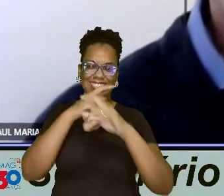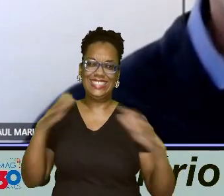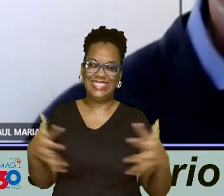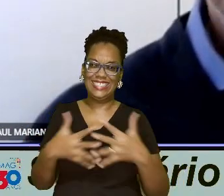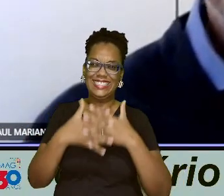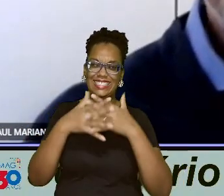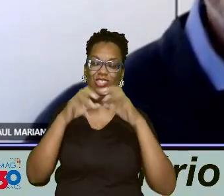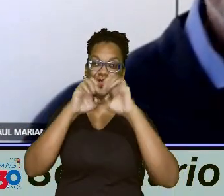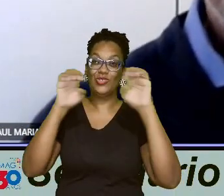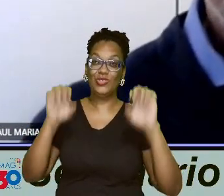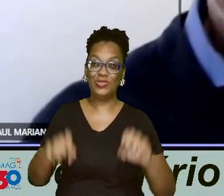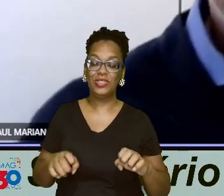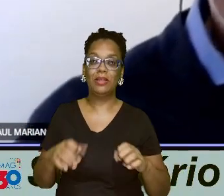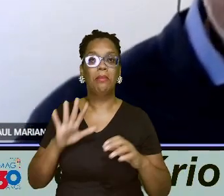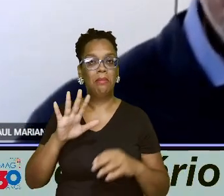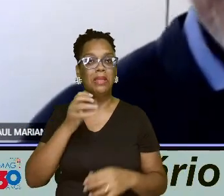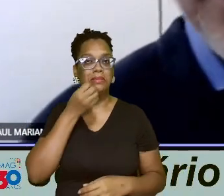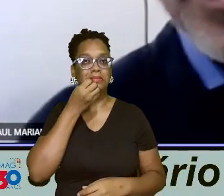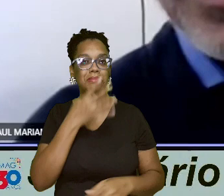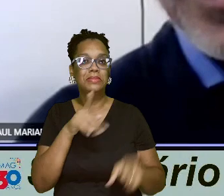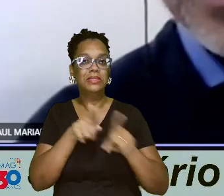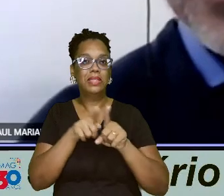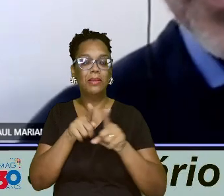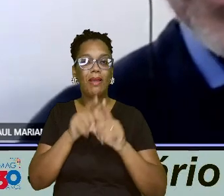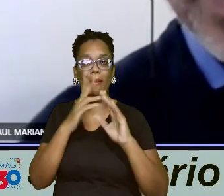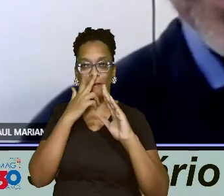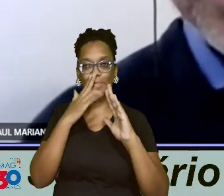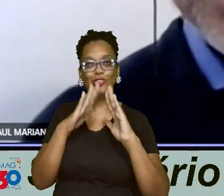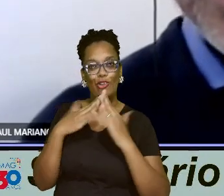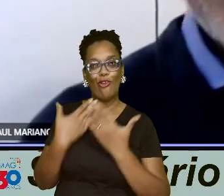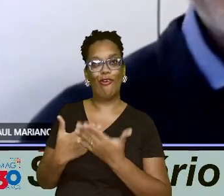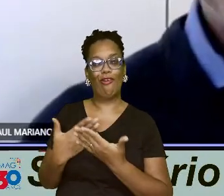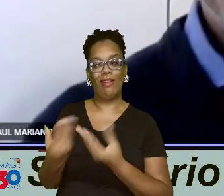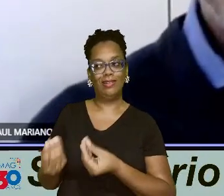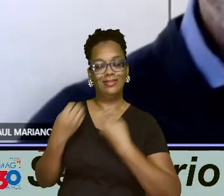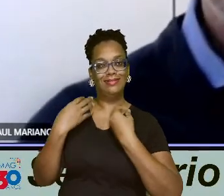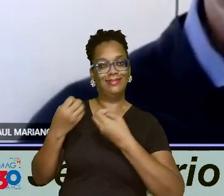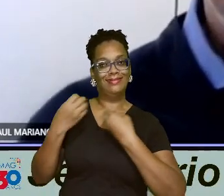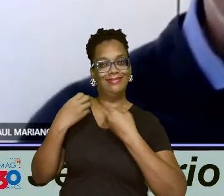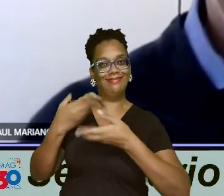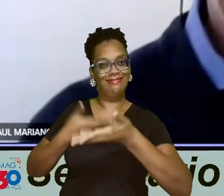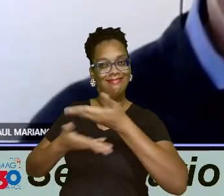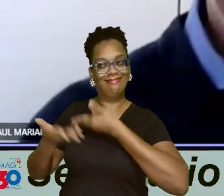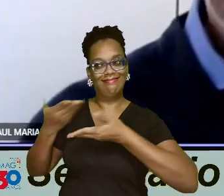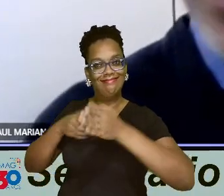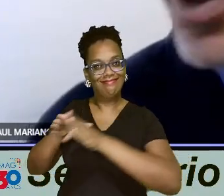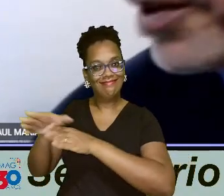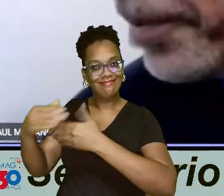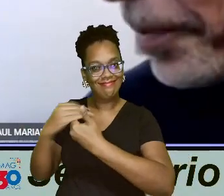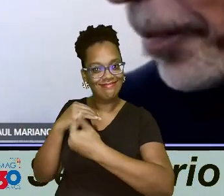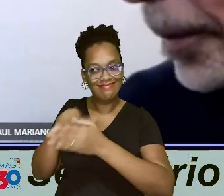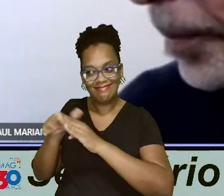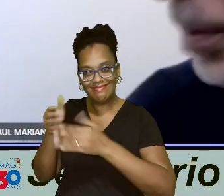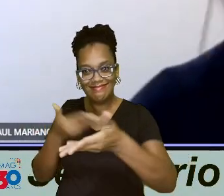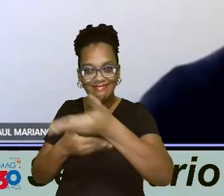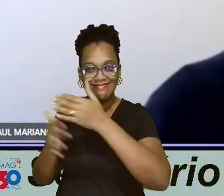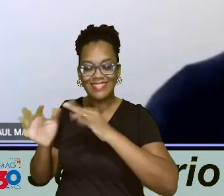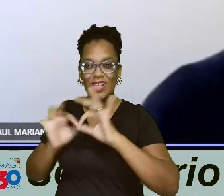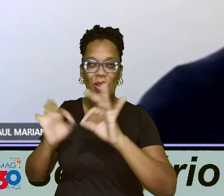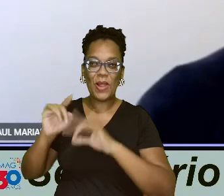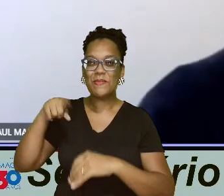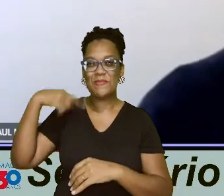grande, mas foi também uma escola para que a gente pudesse orientar e organizar os próximos trabalhos. Né?